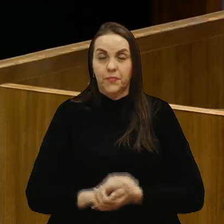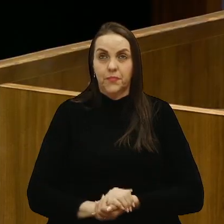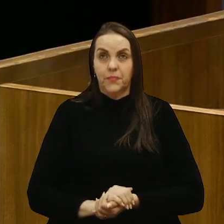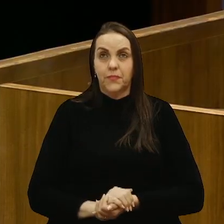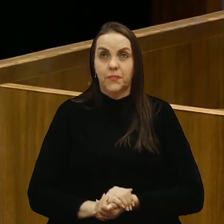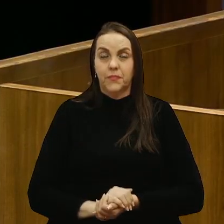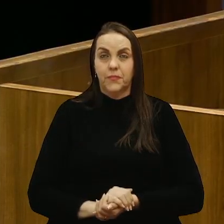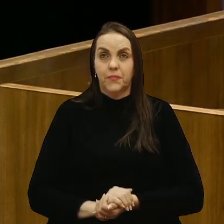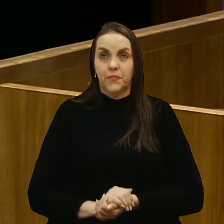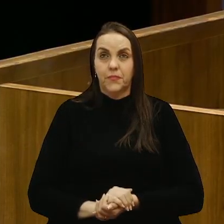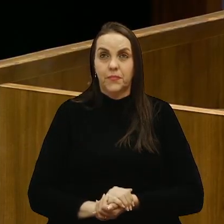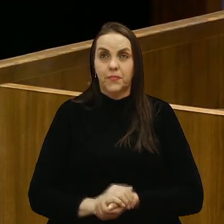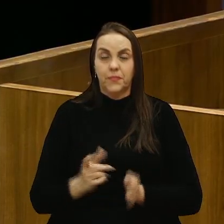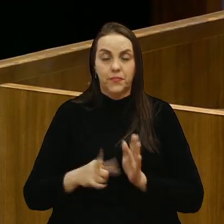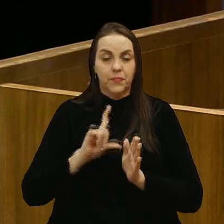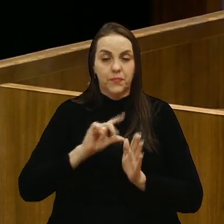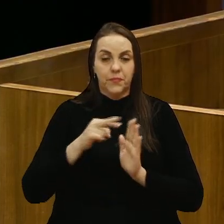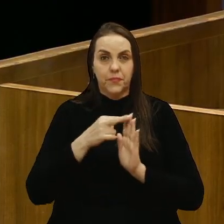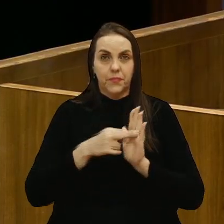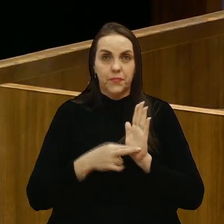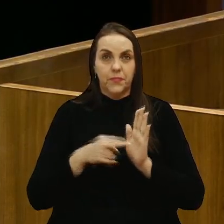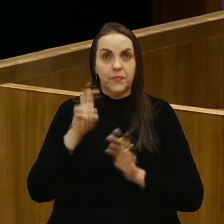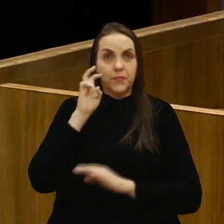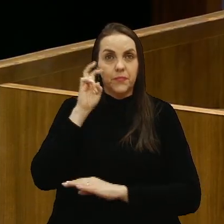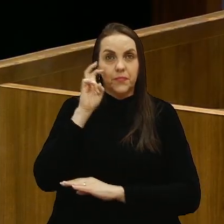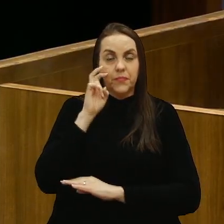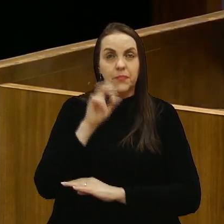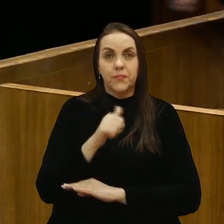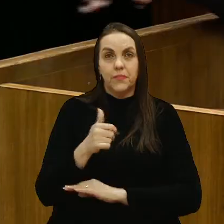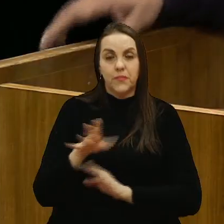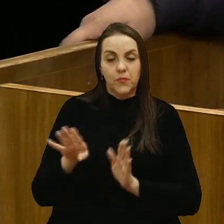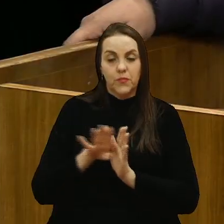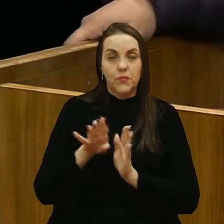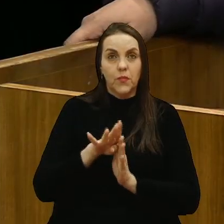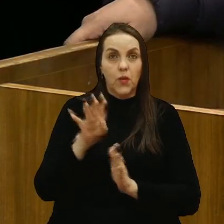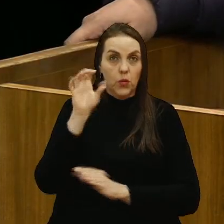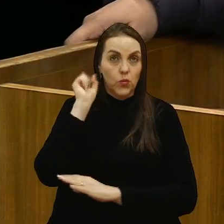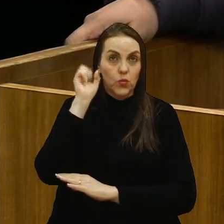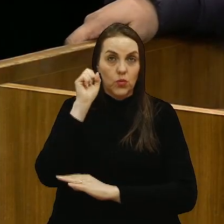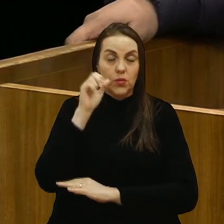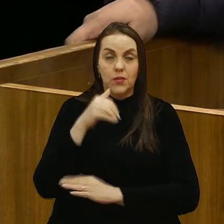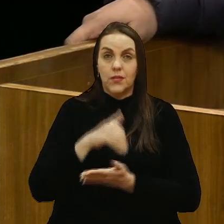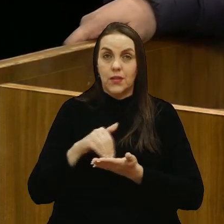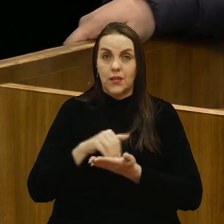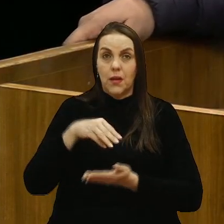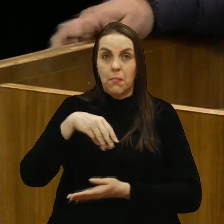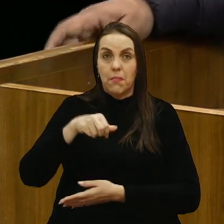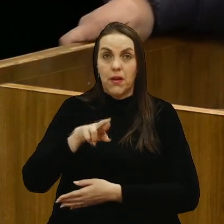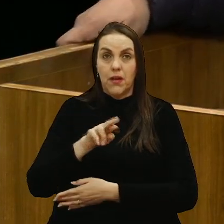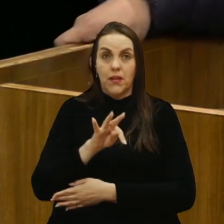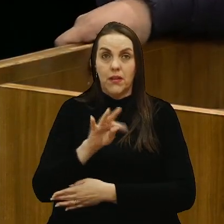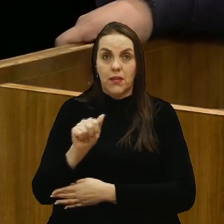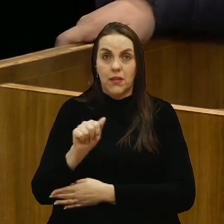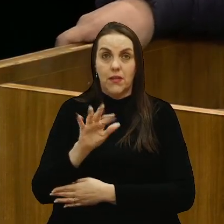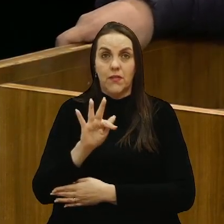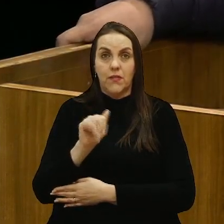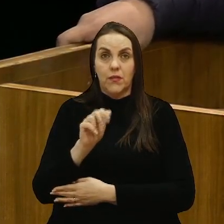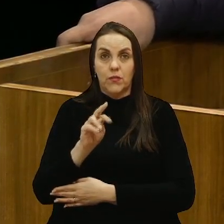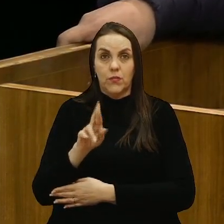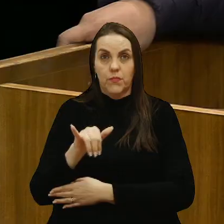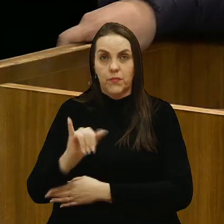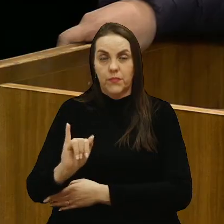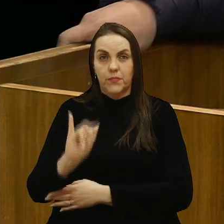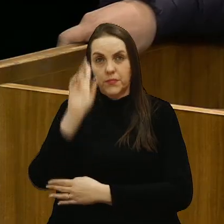antirregimentalmente, na quinta-feira, 11 horas, estivemos no nosso gabinete e escutamos da secretária Marta Fattori que a decisão